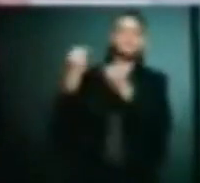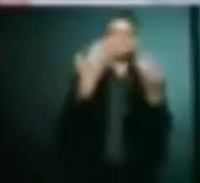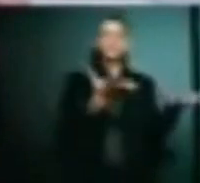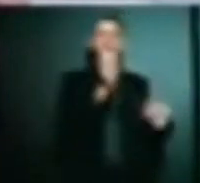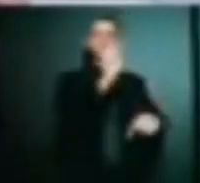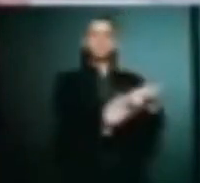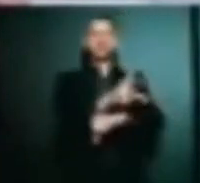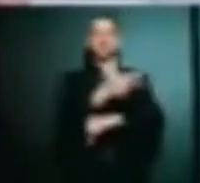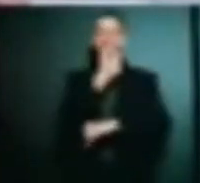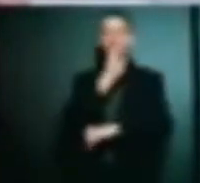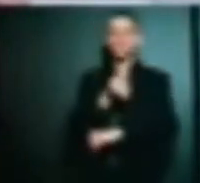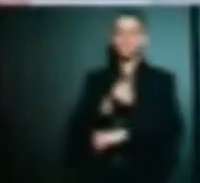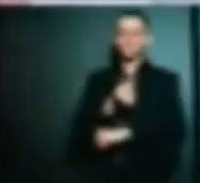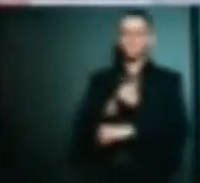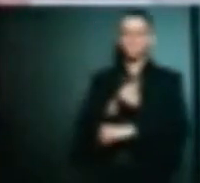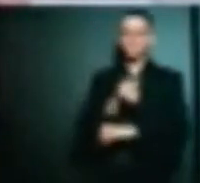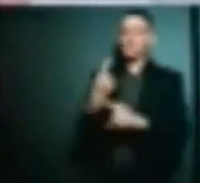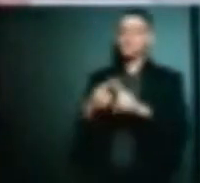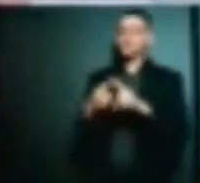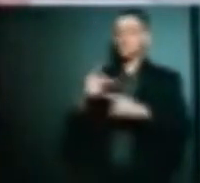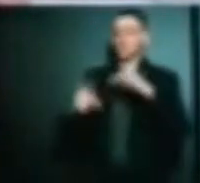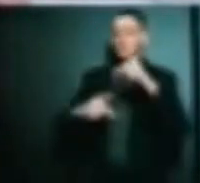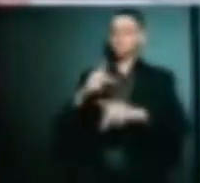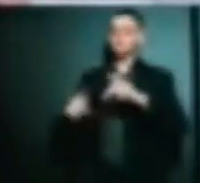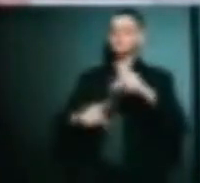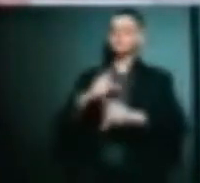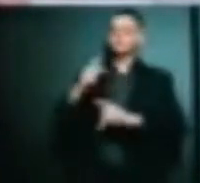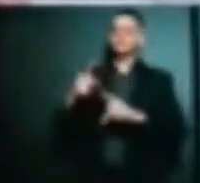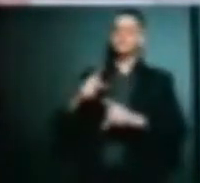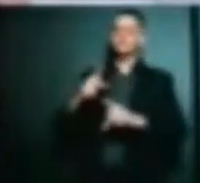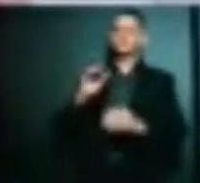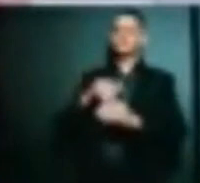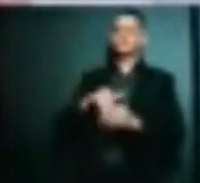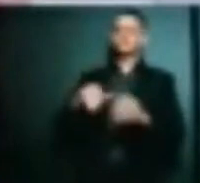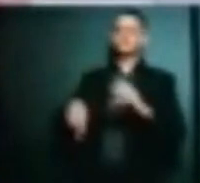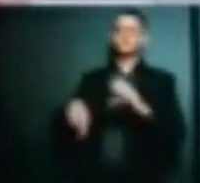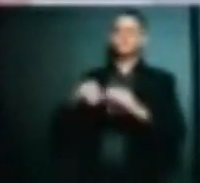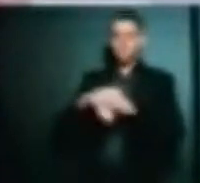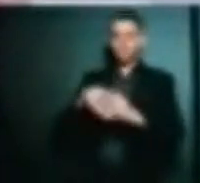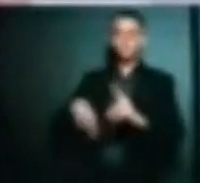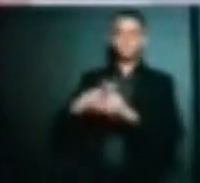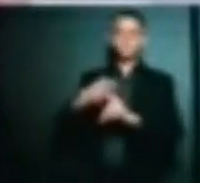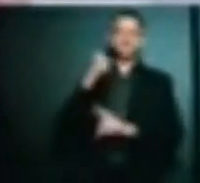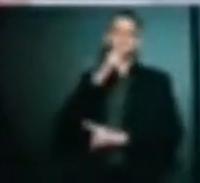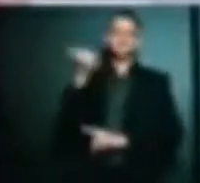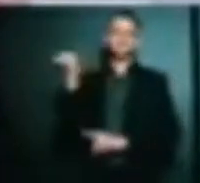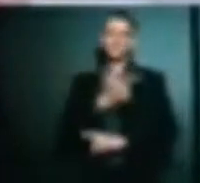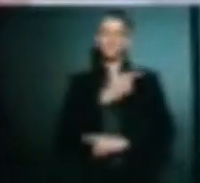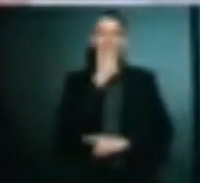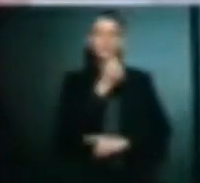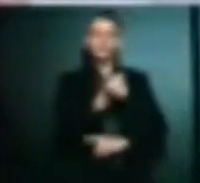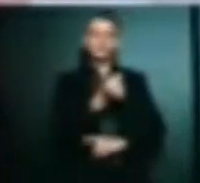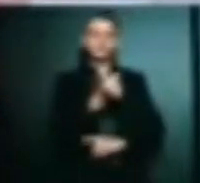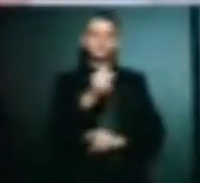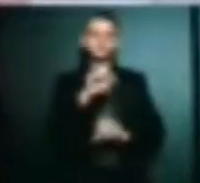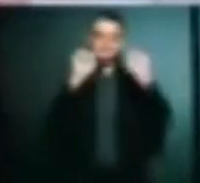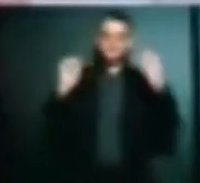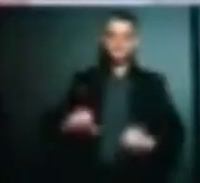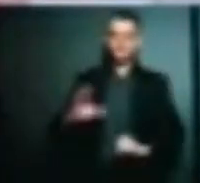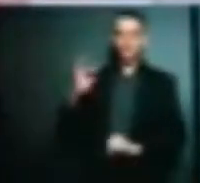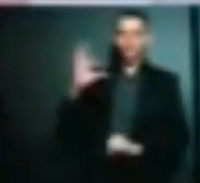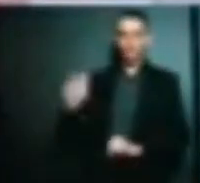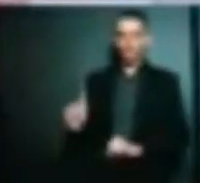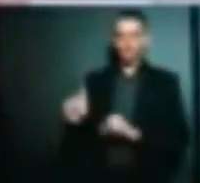para homens, porque o povo tinha votado em mais mulheres do que em homens. Mas o sistema de cotas estabelecido pelas